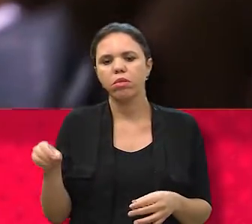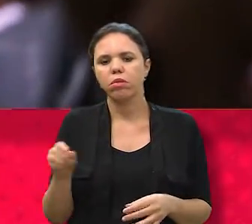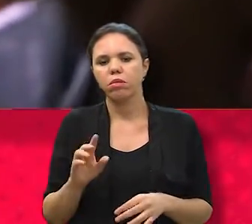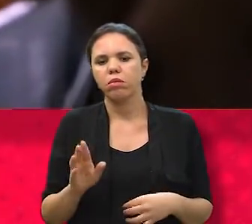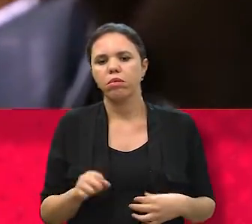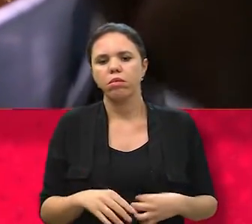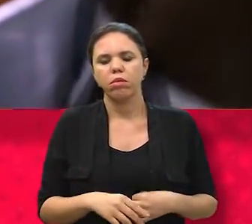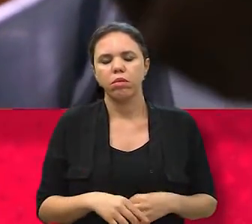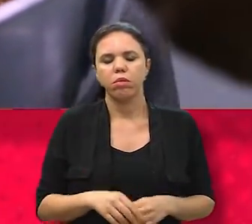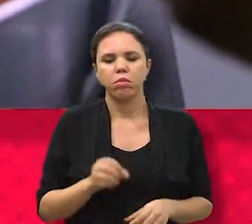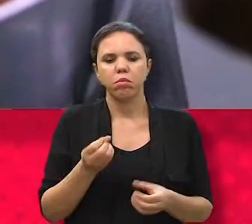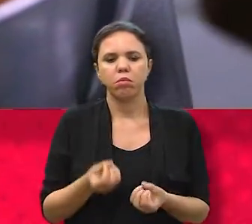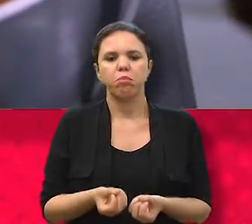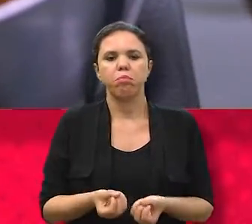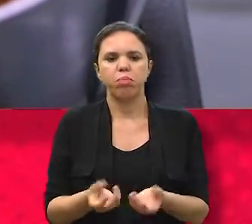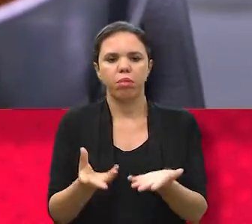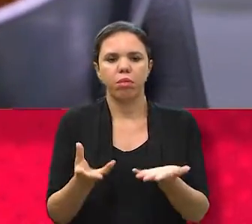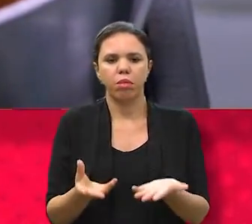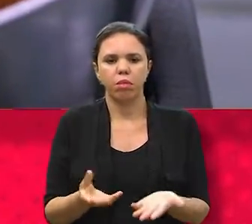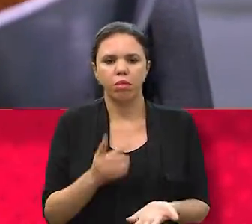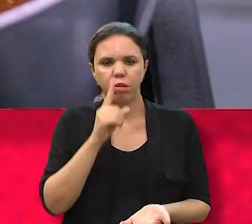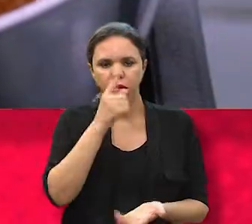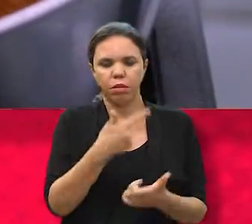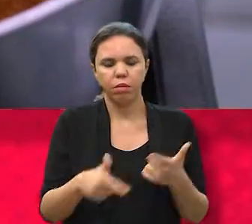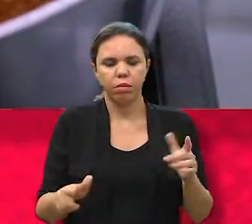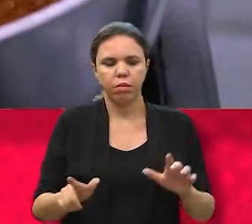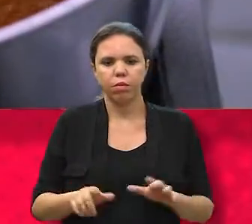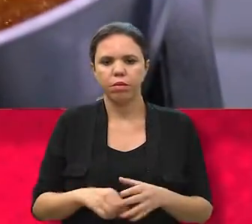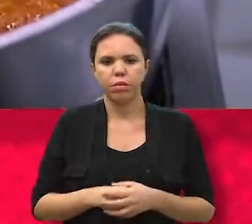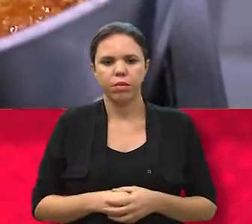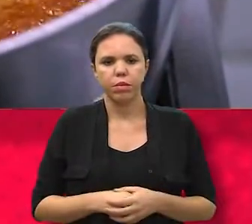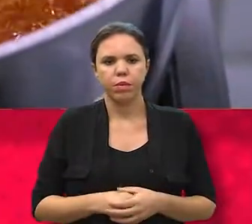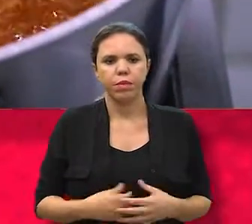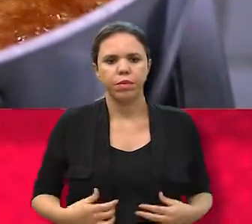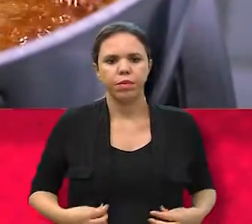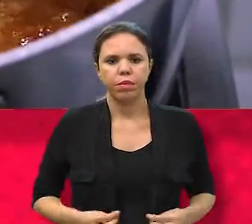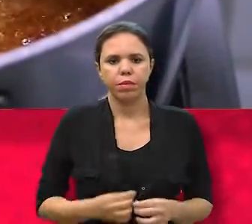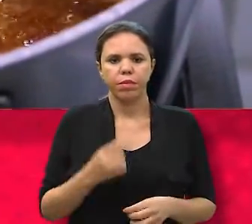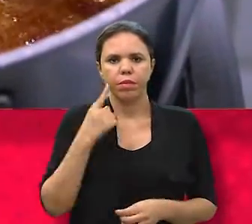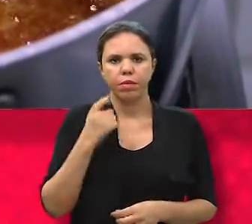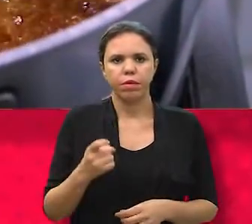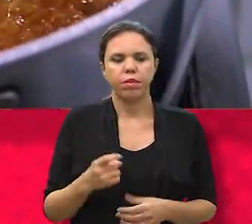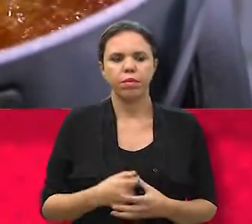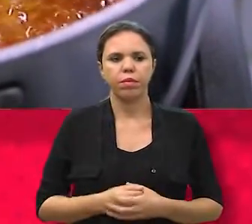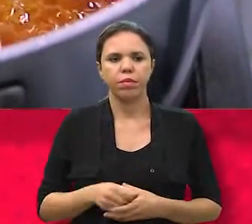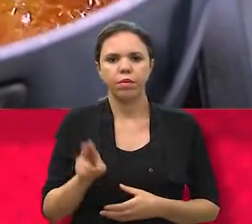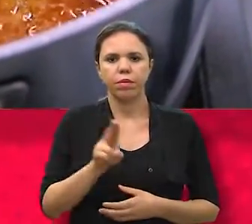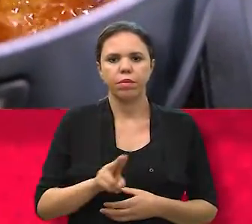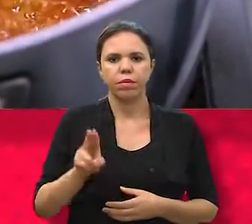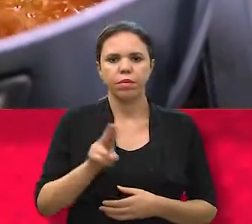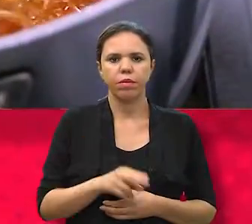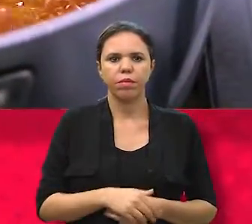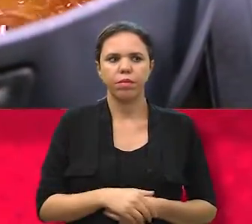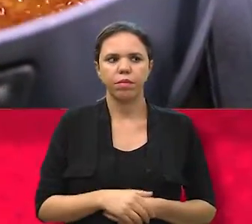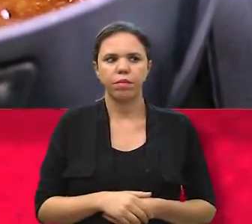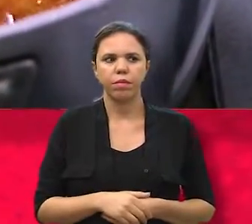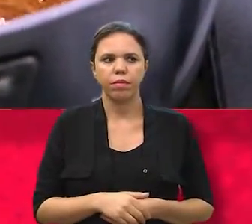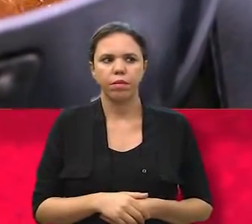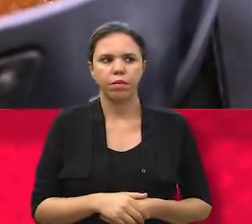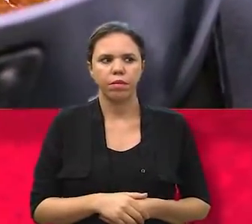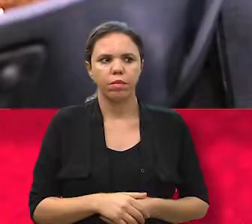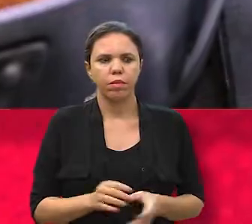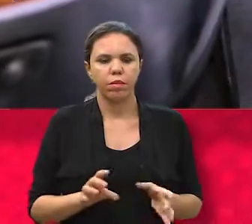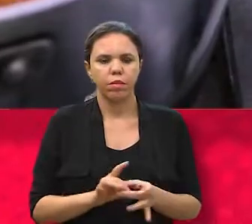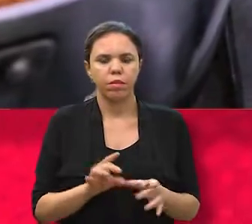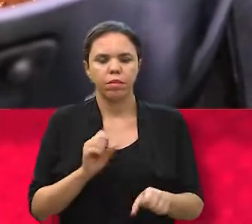vai espirrar. Não correr o risco de causar um acidente na cozinha. E o interessante para a gente usar também, né? Você deixa